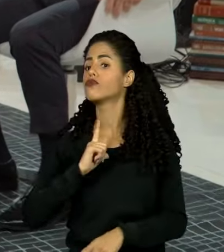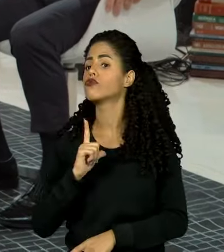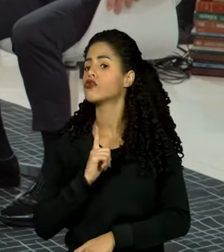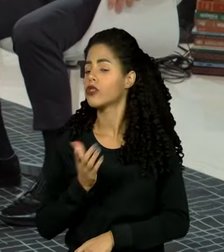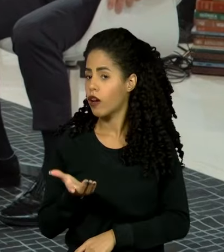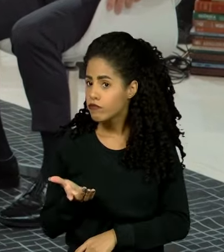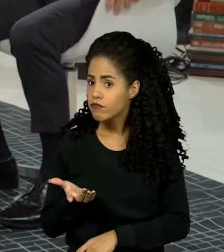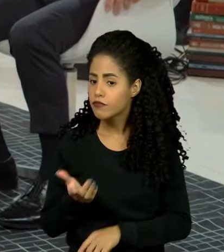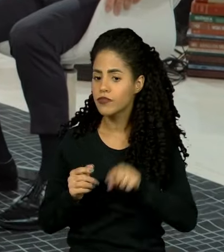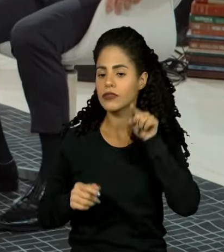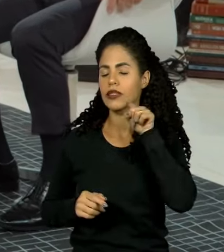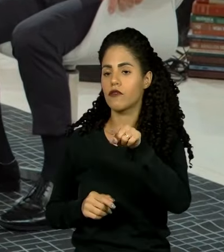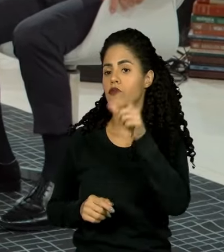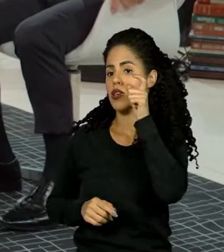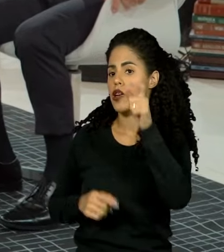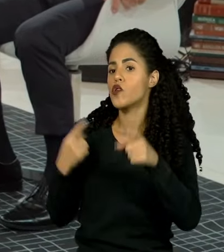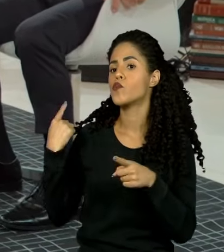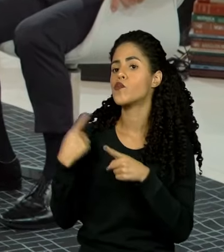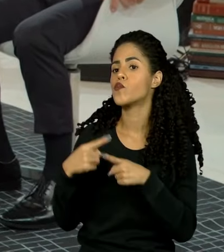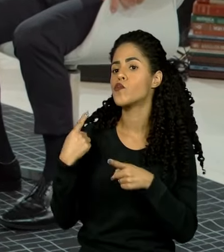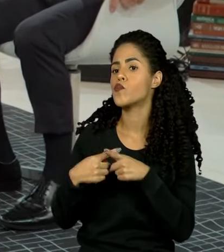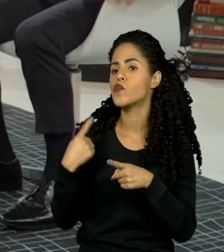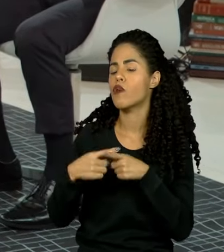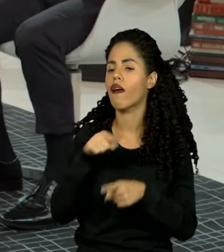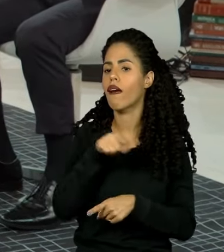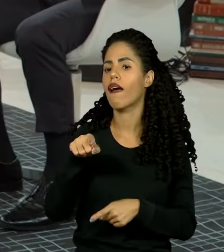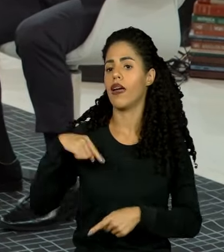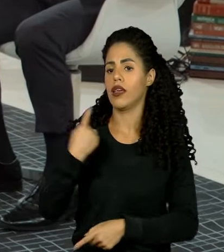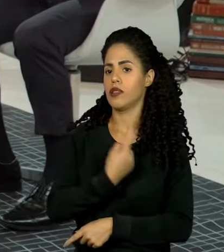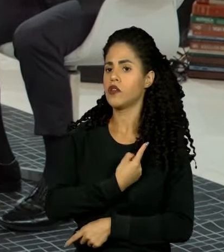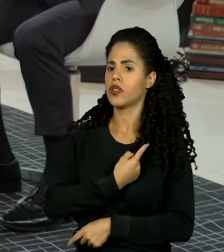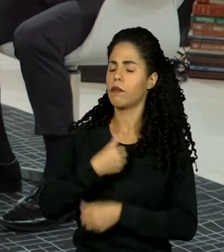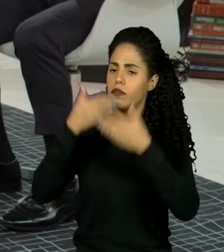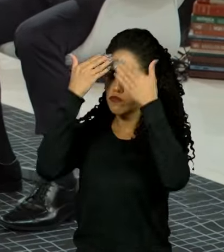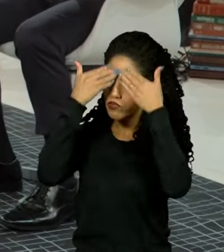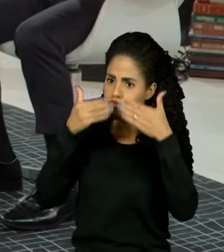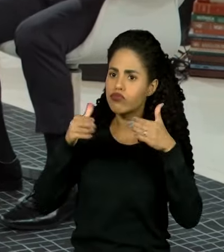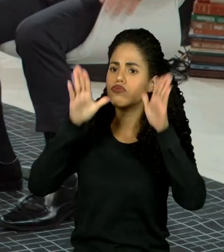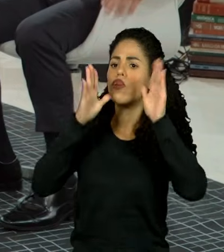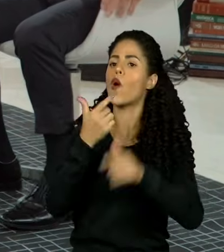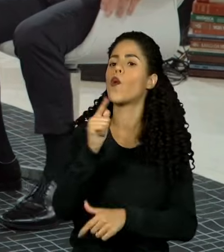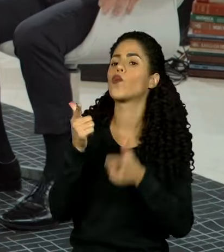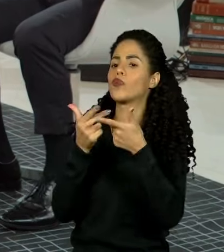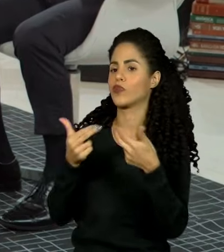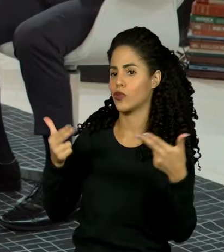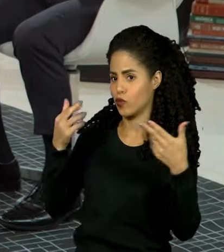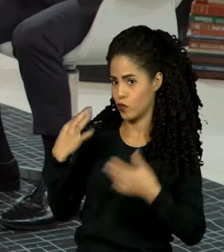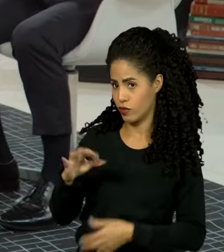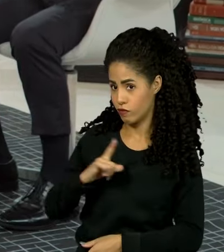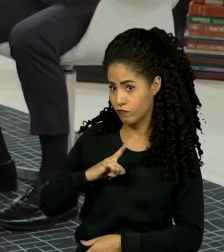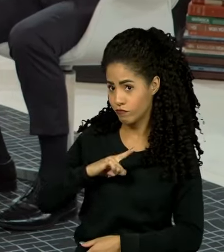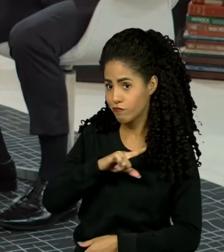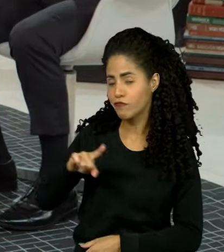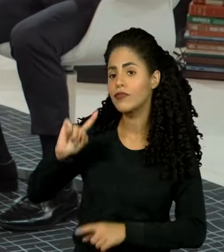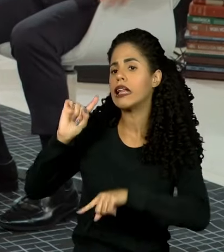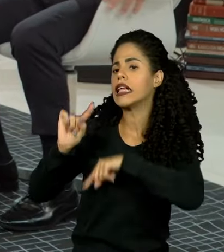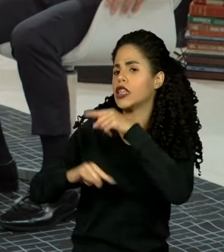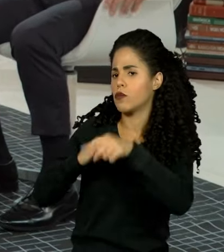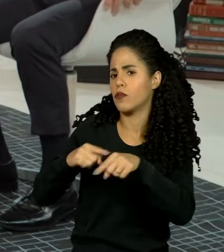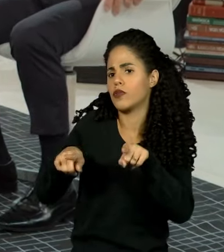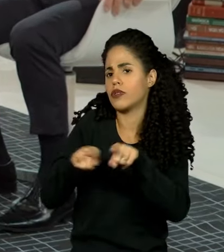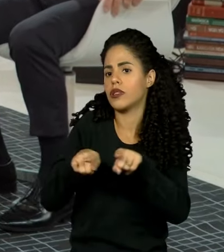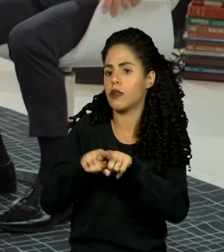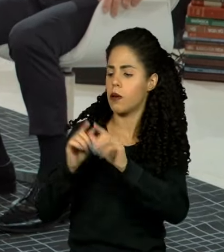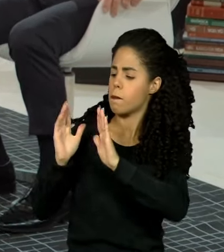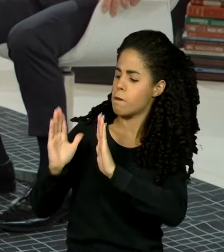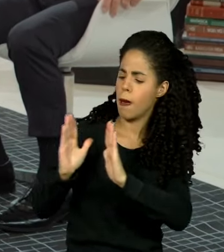e foi muito interessante porque também nos abriu os olhos para outras necessidades que nós depois desencadeamos outros